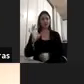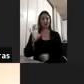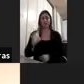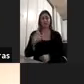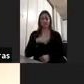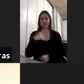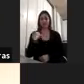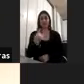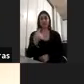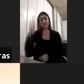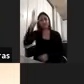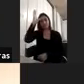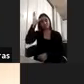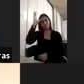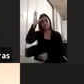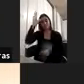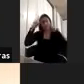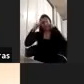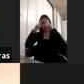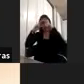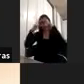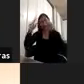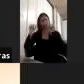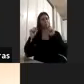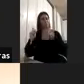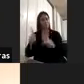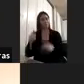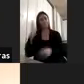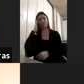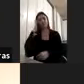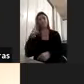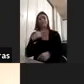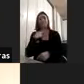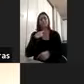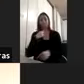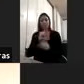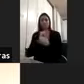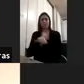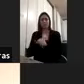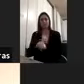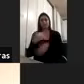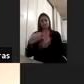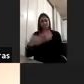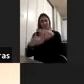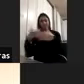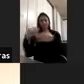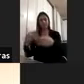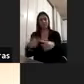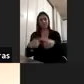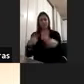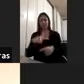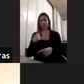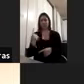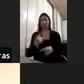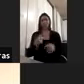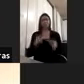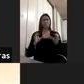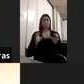nós entendemos que são essenciais, nós entendemos que é para a manutenção dos equipamentos da fábrica, e o sindicato está disposto